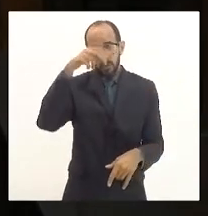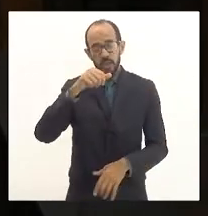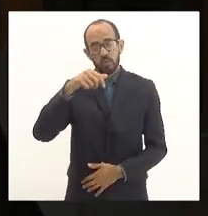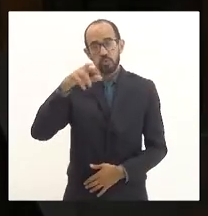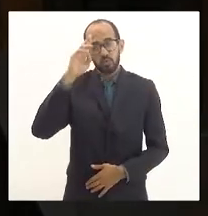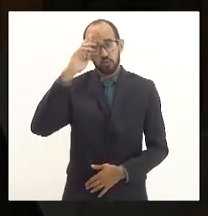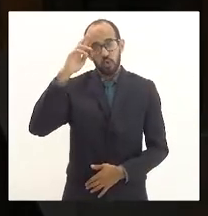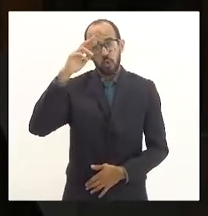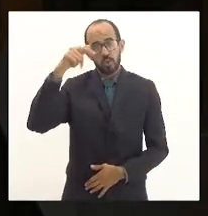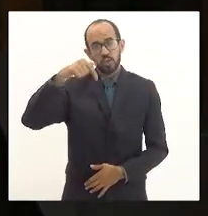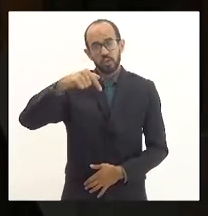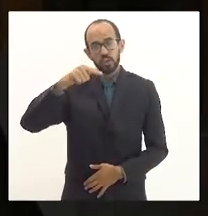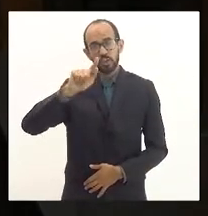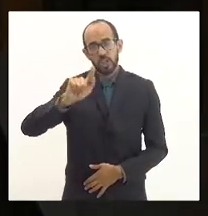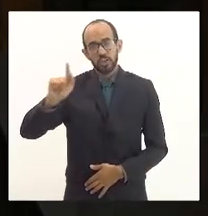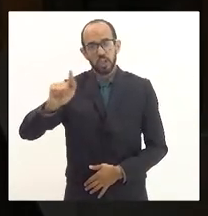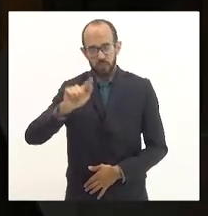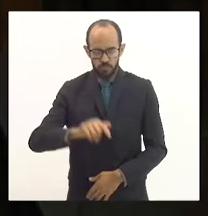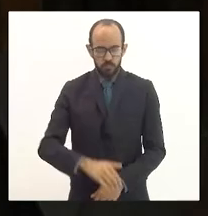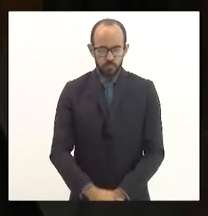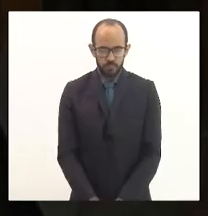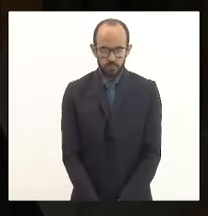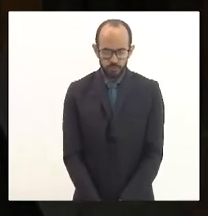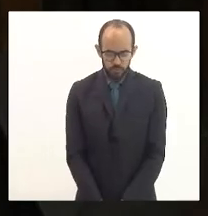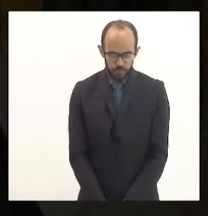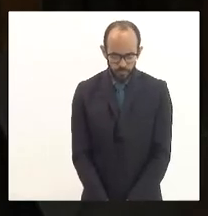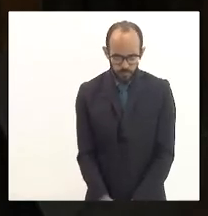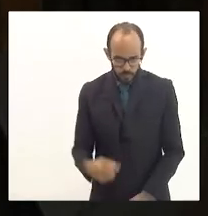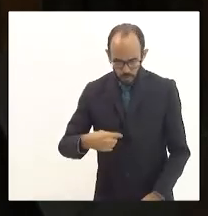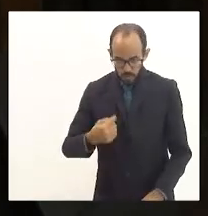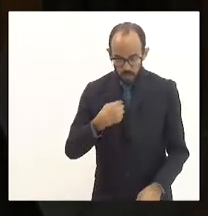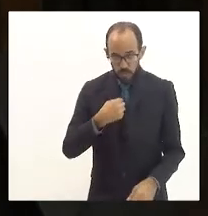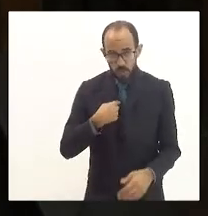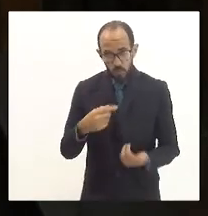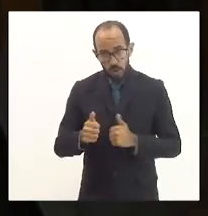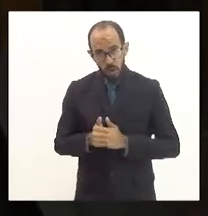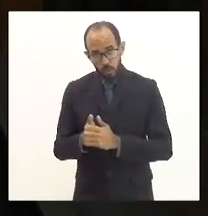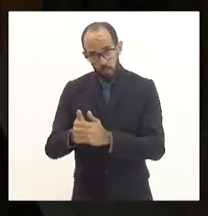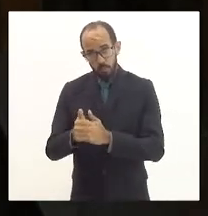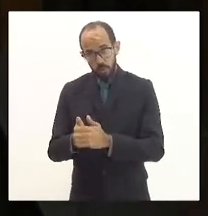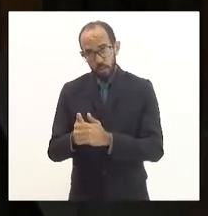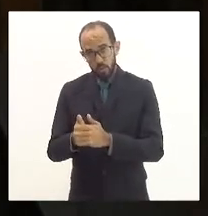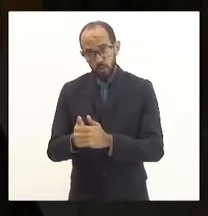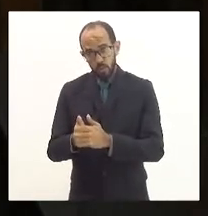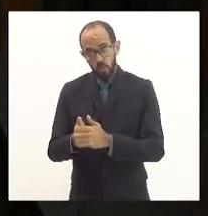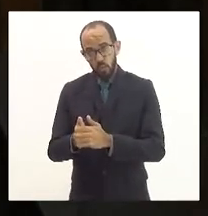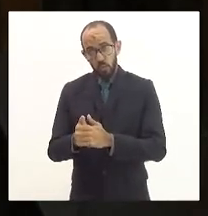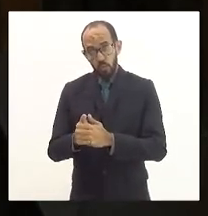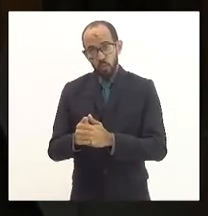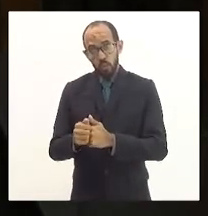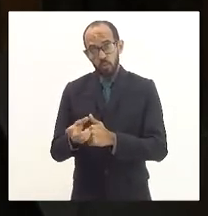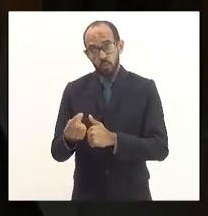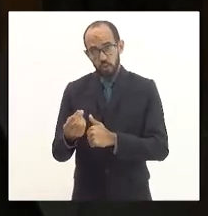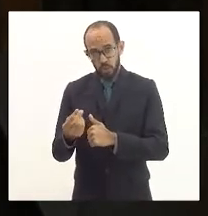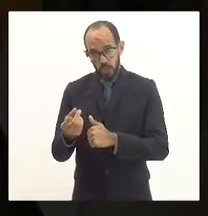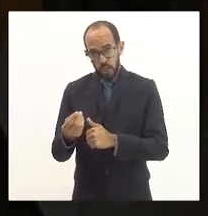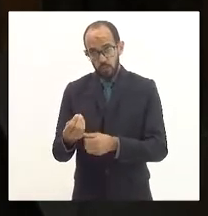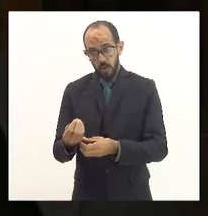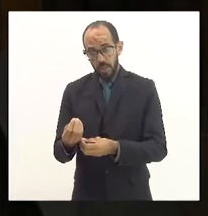Oi gente da frente parlamentar que acompanha os gastos e o dinheiro enviado pelo Estado aos municípios